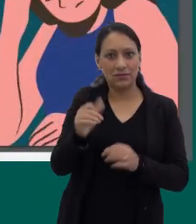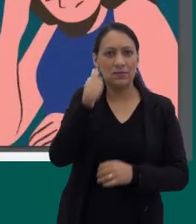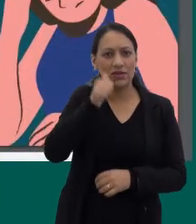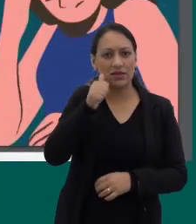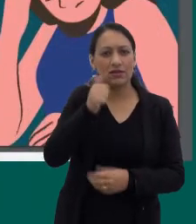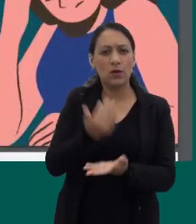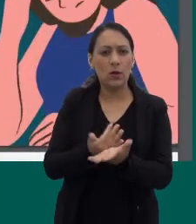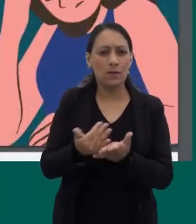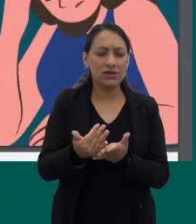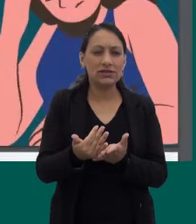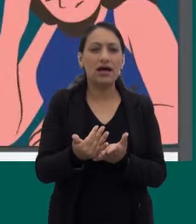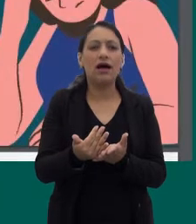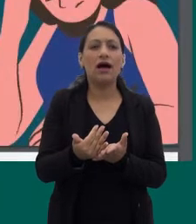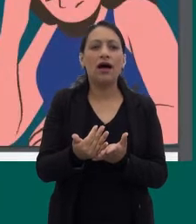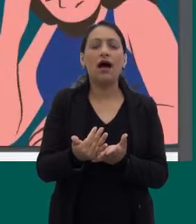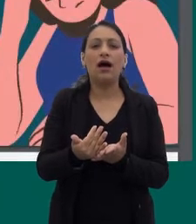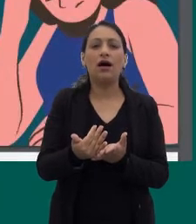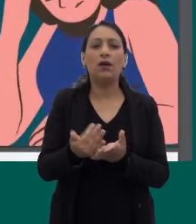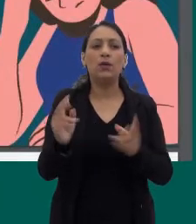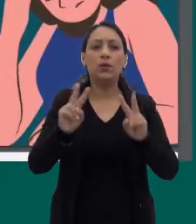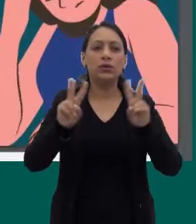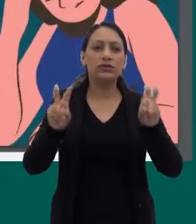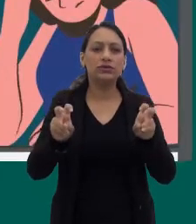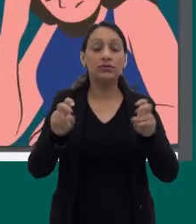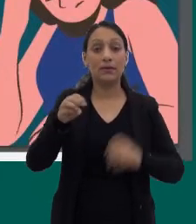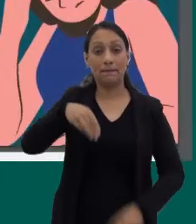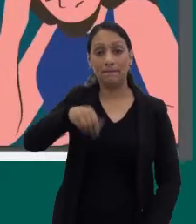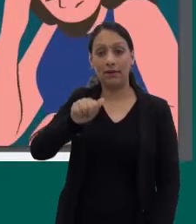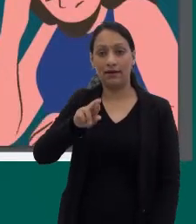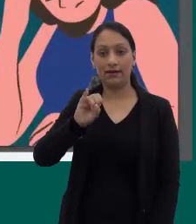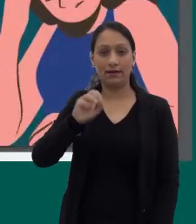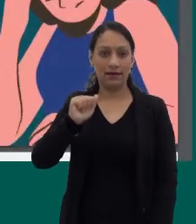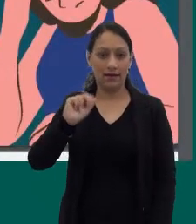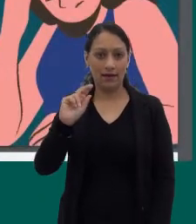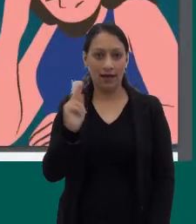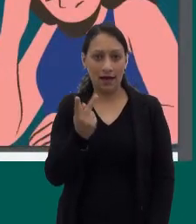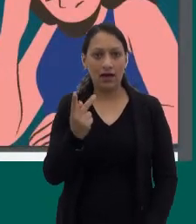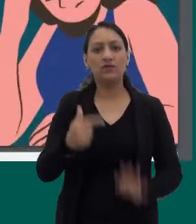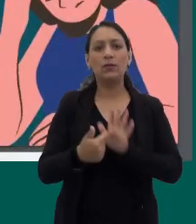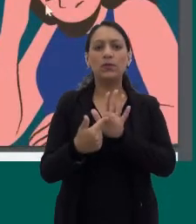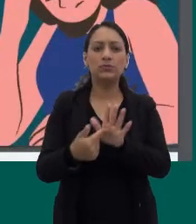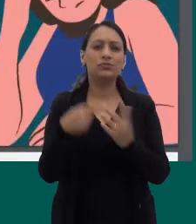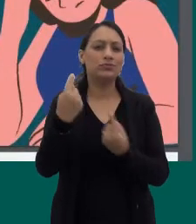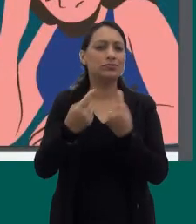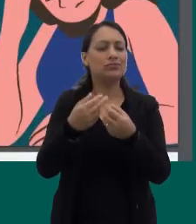nosso ponto de partida, a Maria vai trazer algumas coisas, né, Maria, sobre, assim,